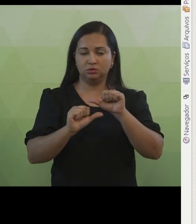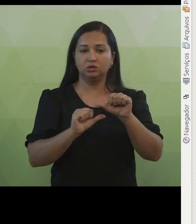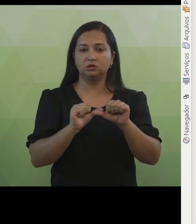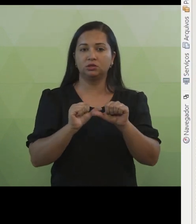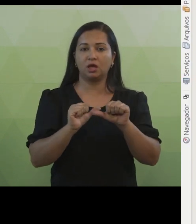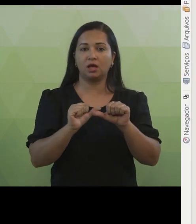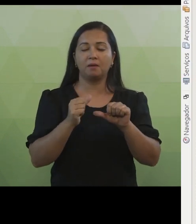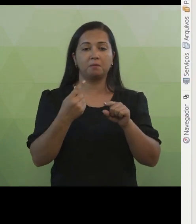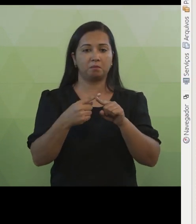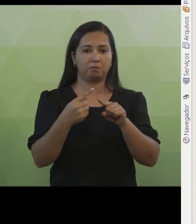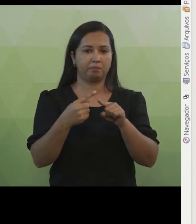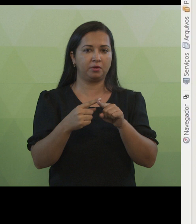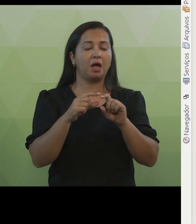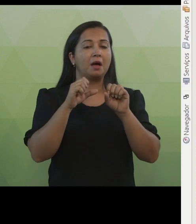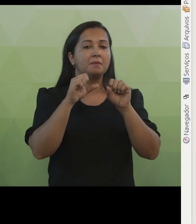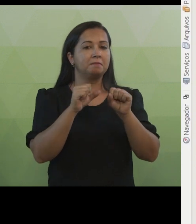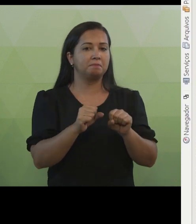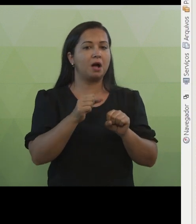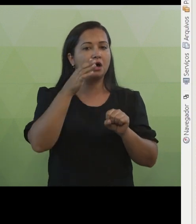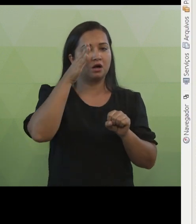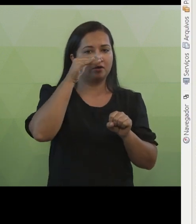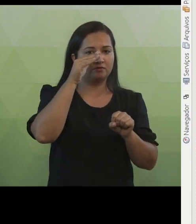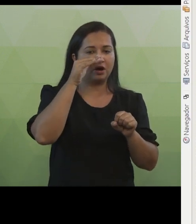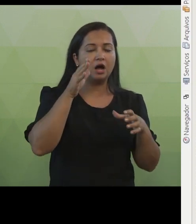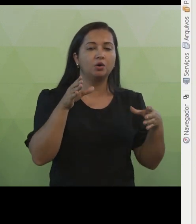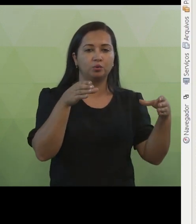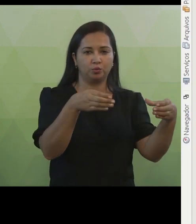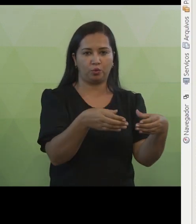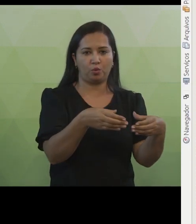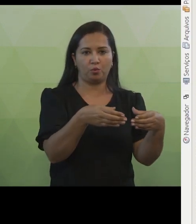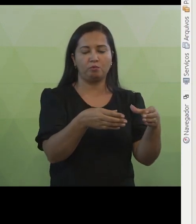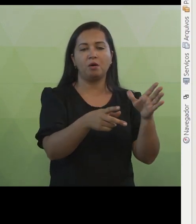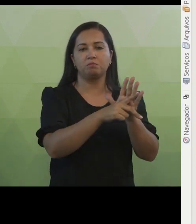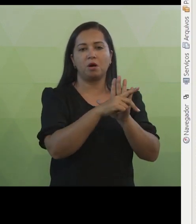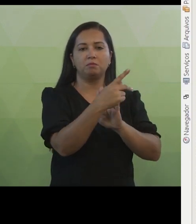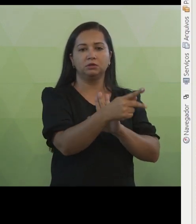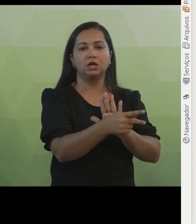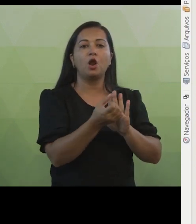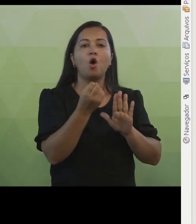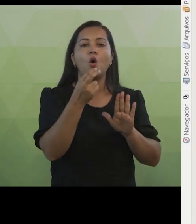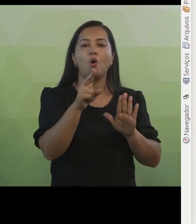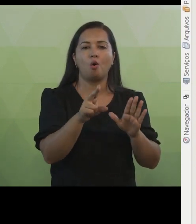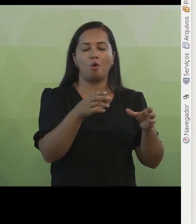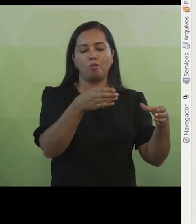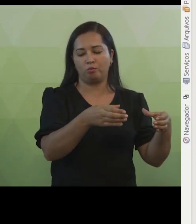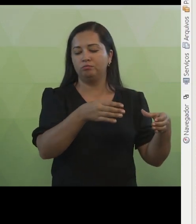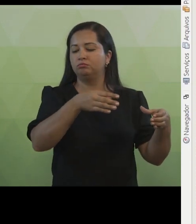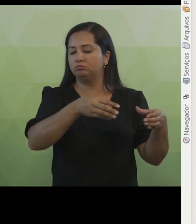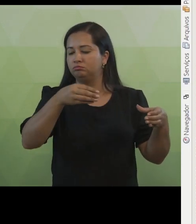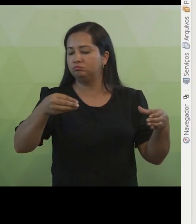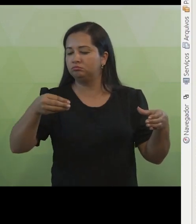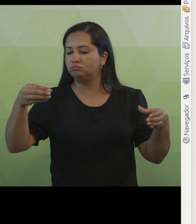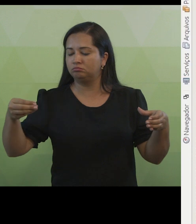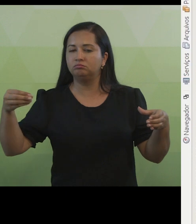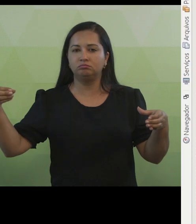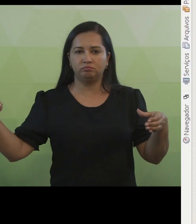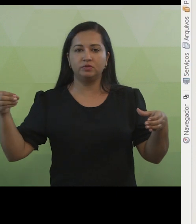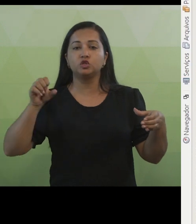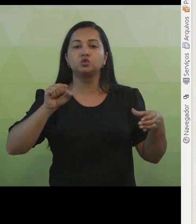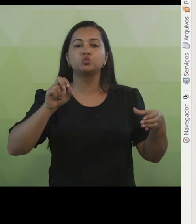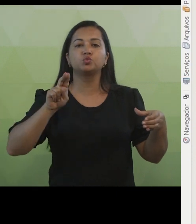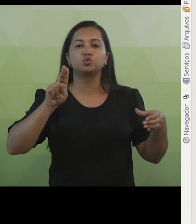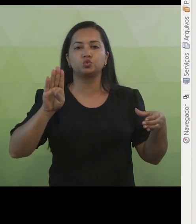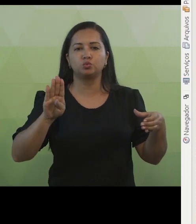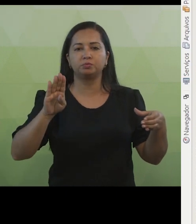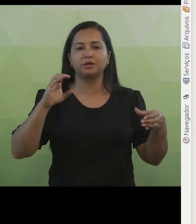ser acessado ou visível pela própria classe ou as suas subclasses. Então, neste caso, como eu estou fazendo gerente uma subclasse